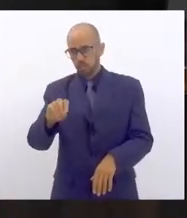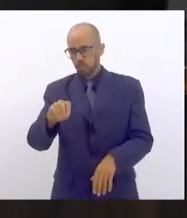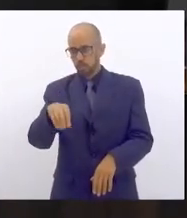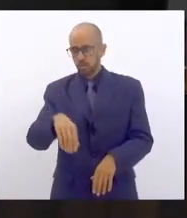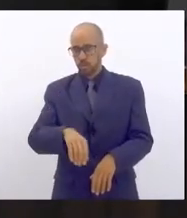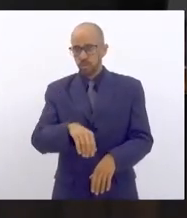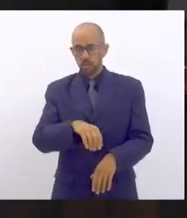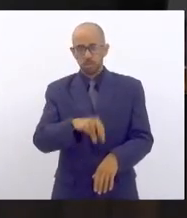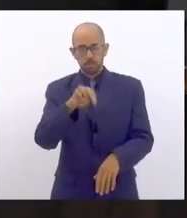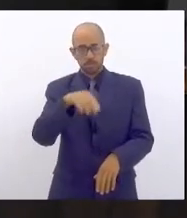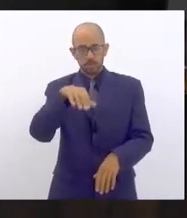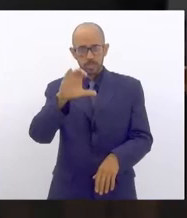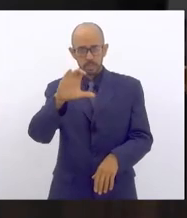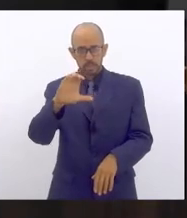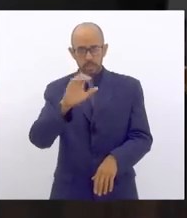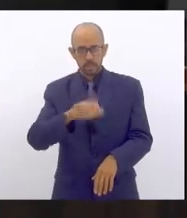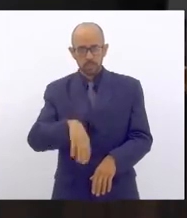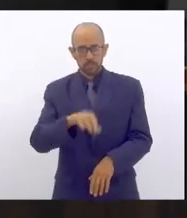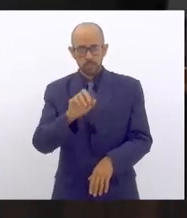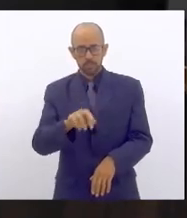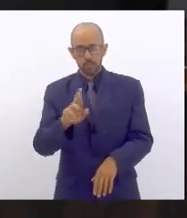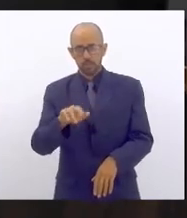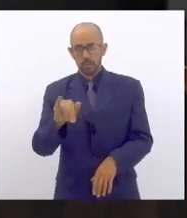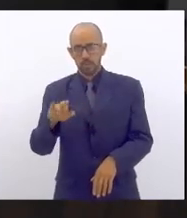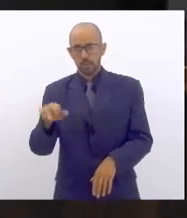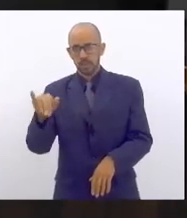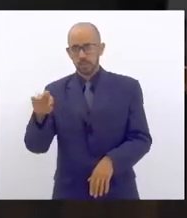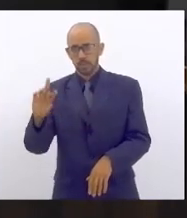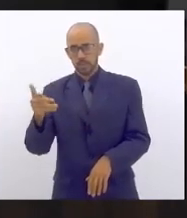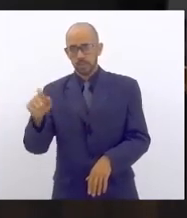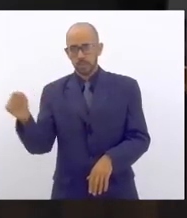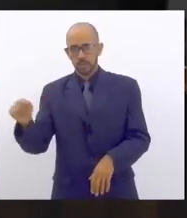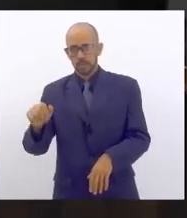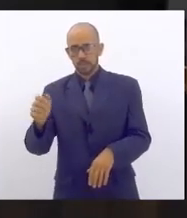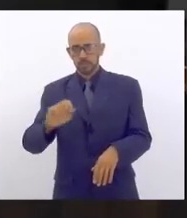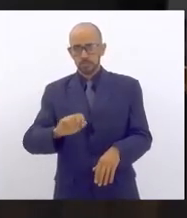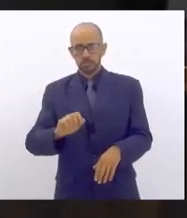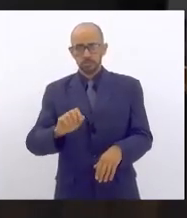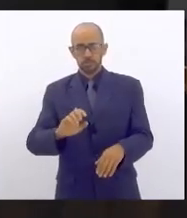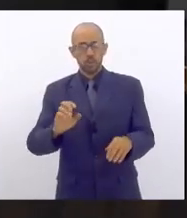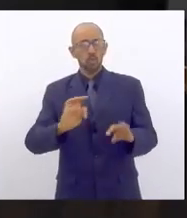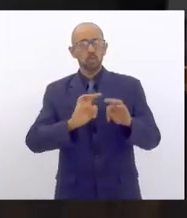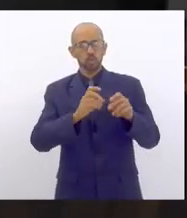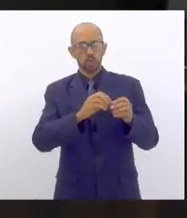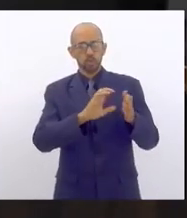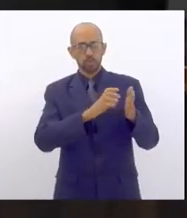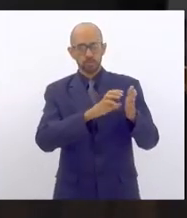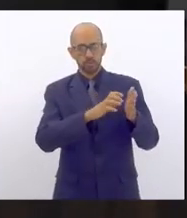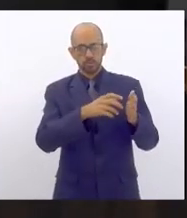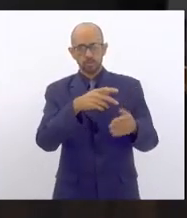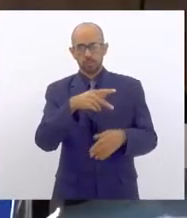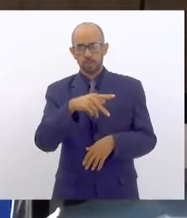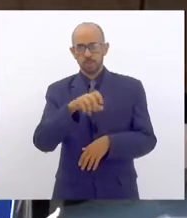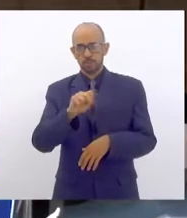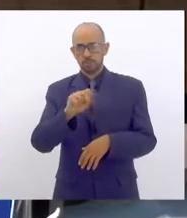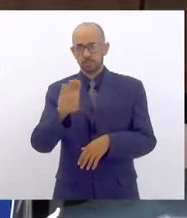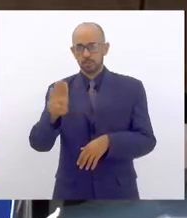Mink, Ferreirinha, deputado Valdec, bancada do PSB,